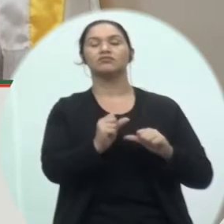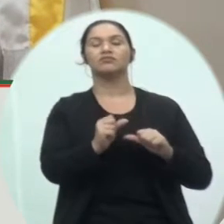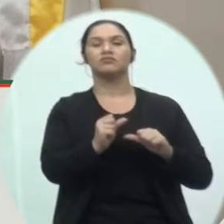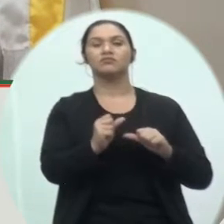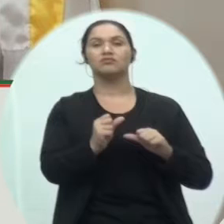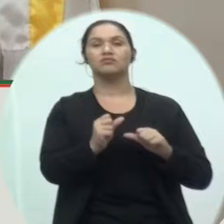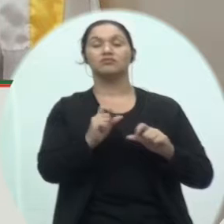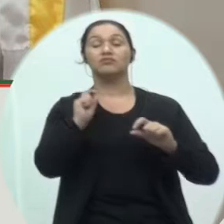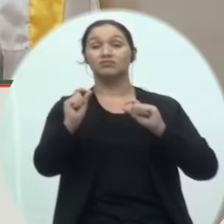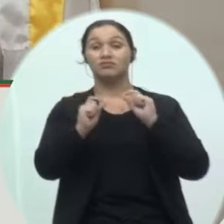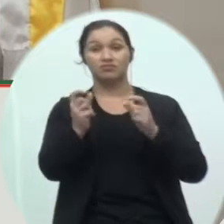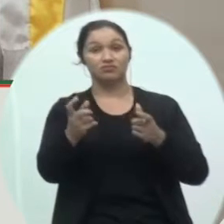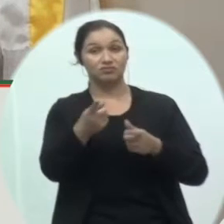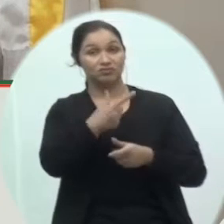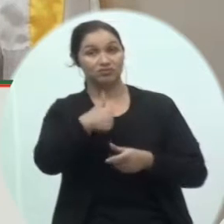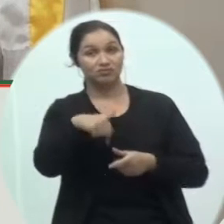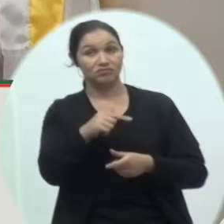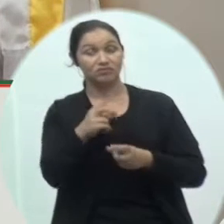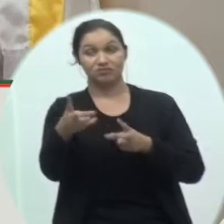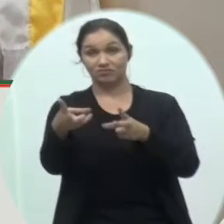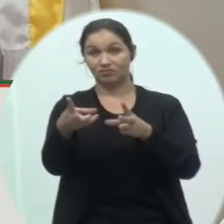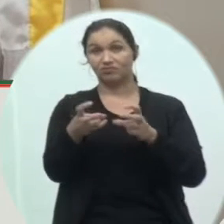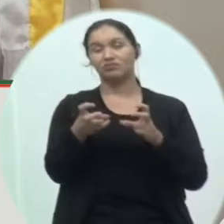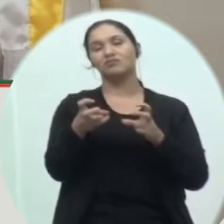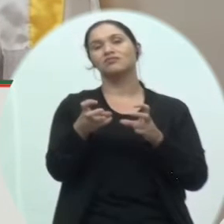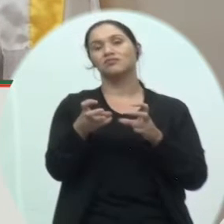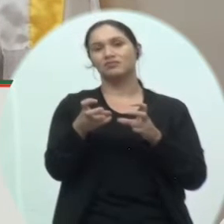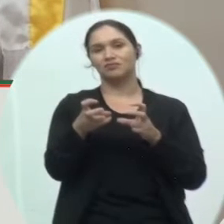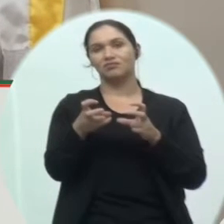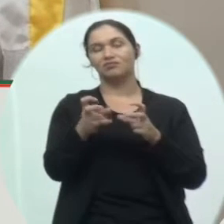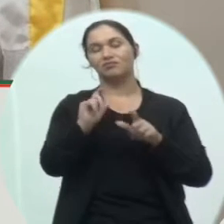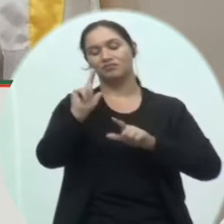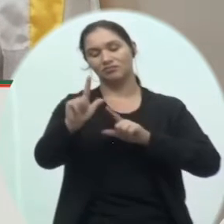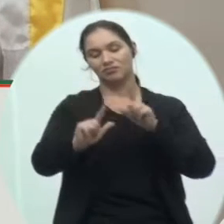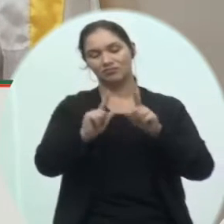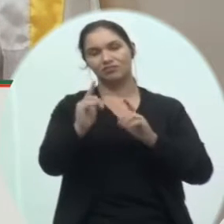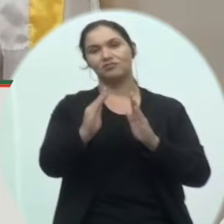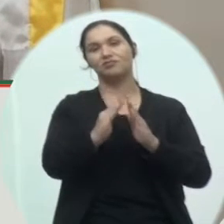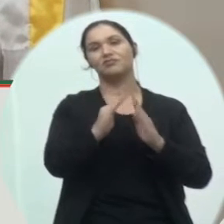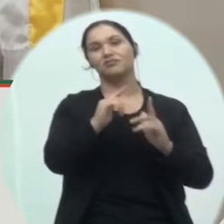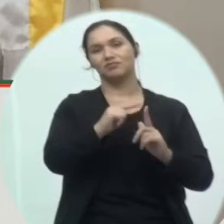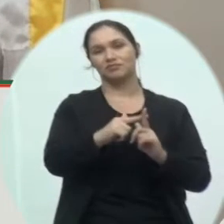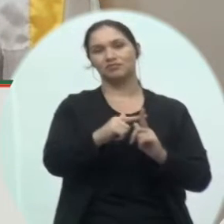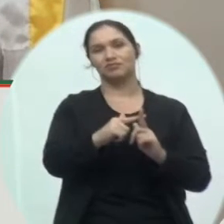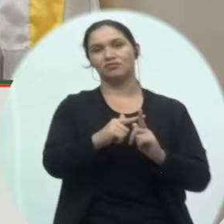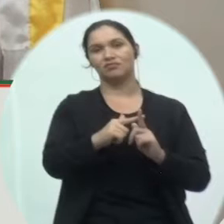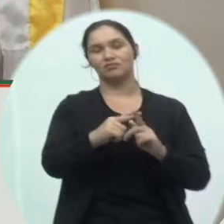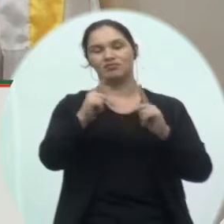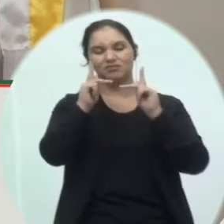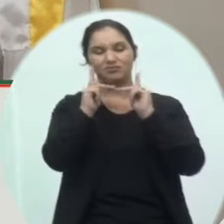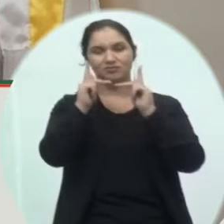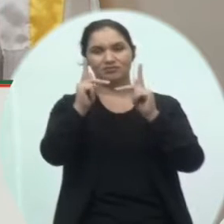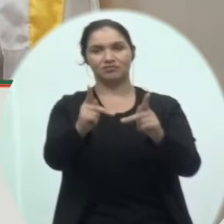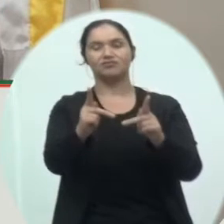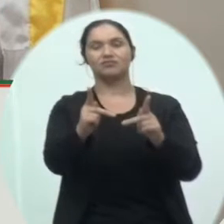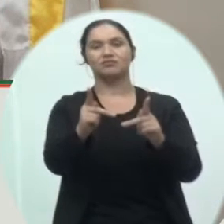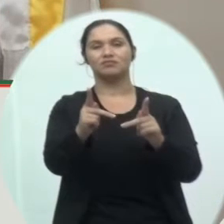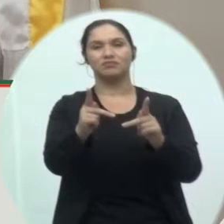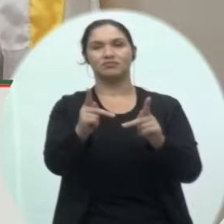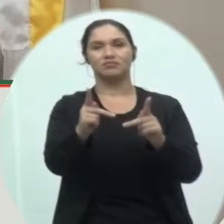tem presenciado através desta igreja, a Igreja Presbiteriana, essa pregação do Evangelho,